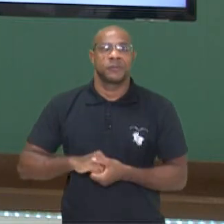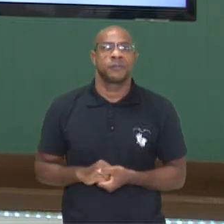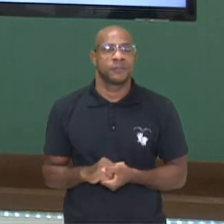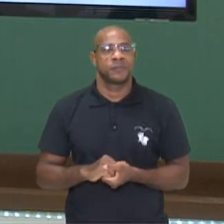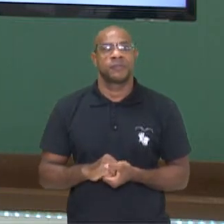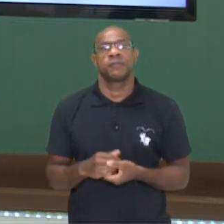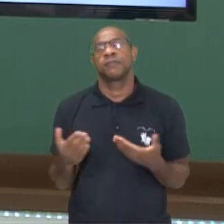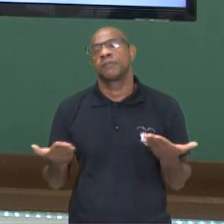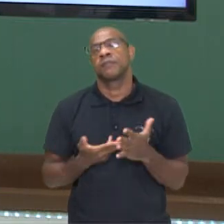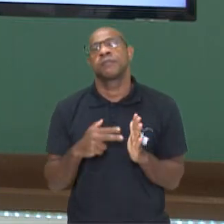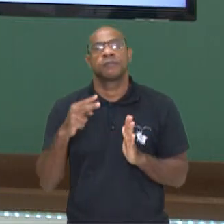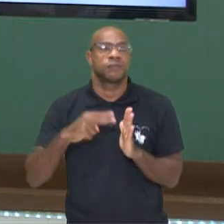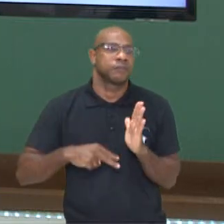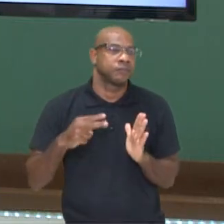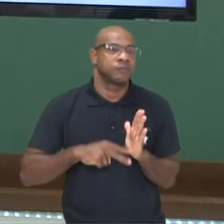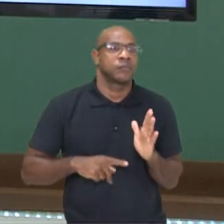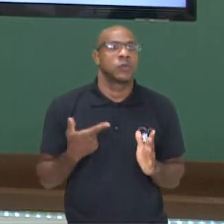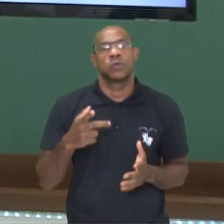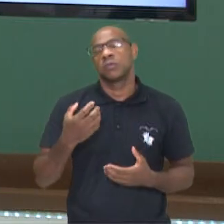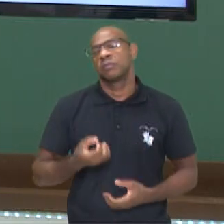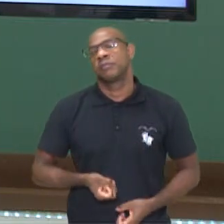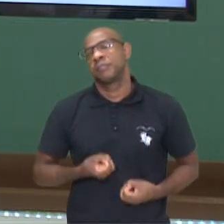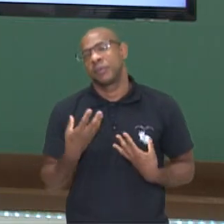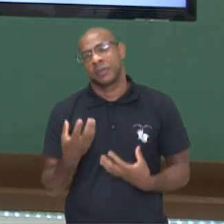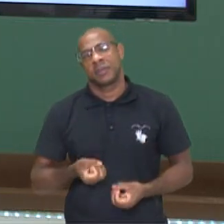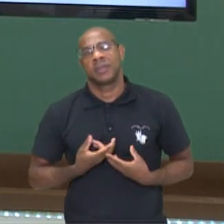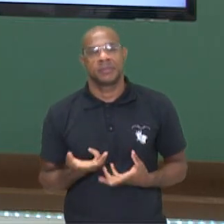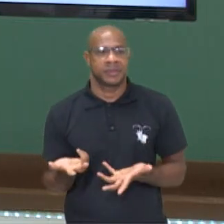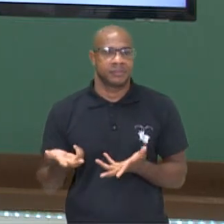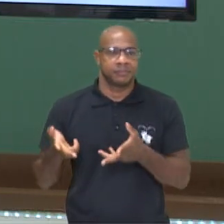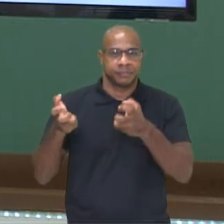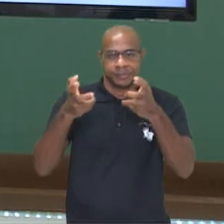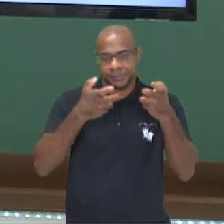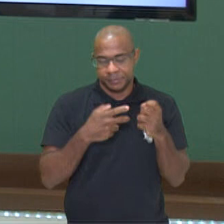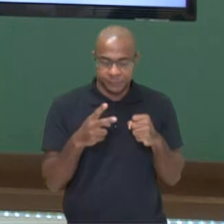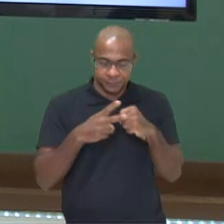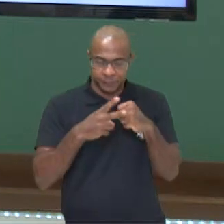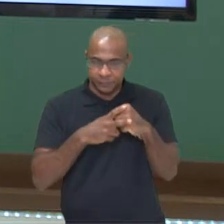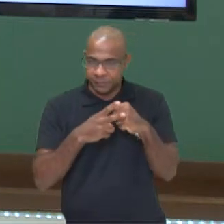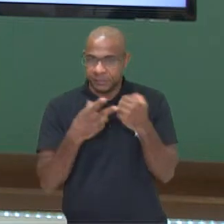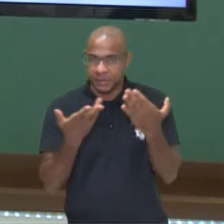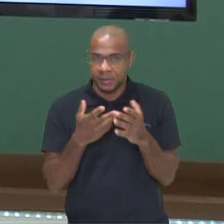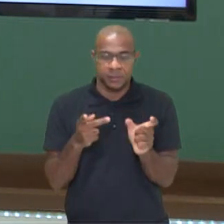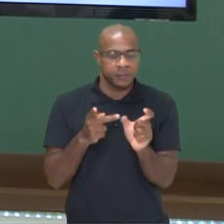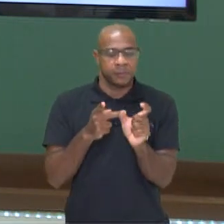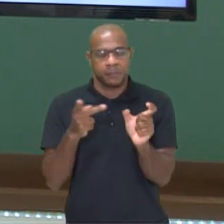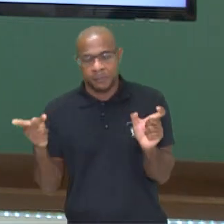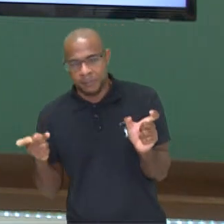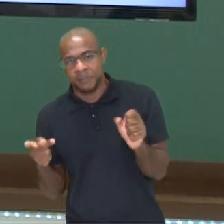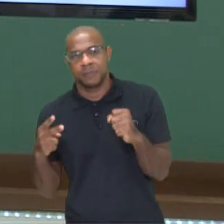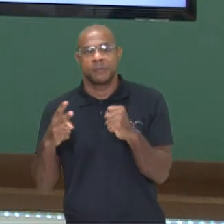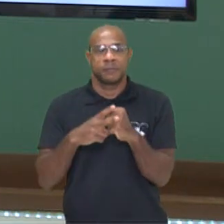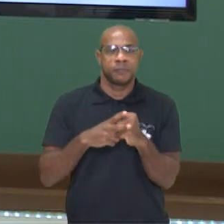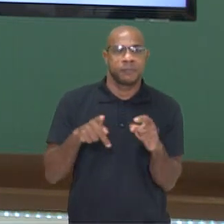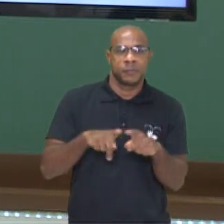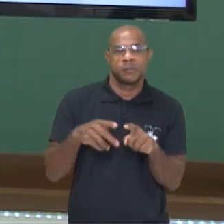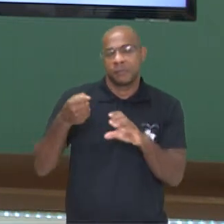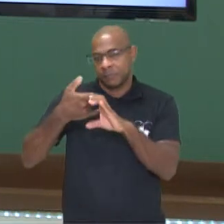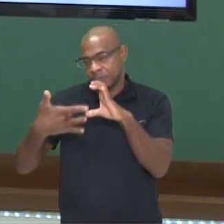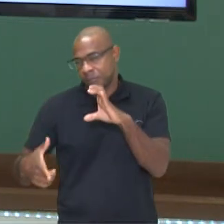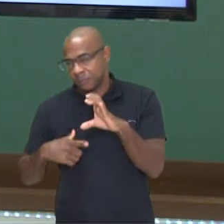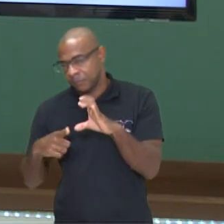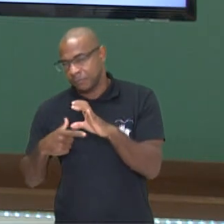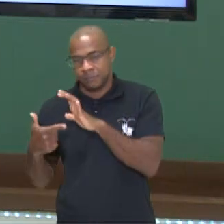Agora vamos ler um outro poema e já vai prestando atenção nos verbos, predicados e também nas características, que